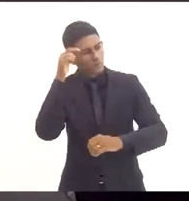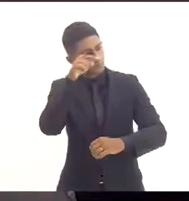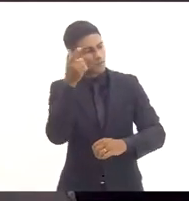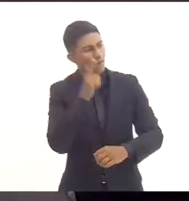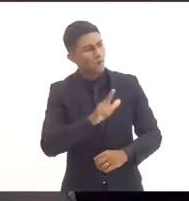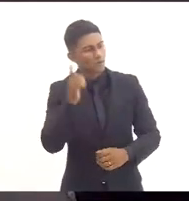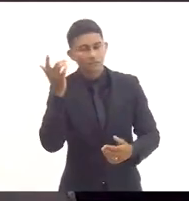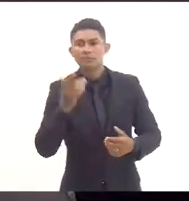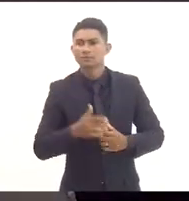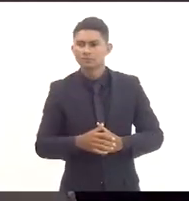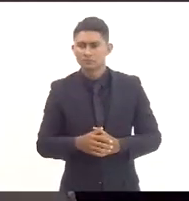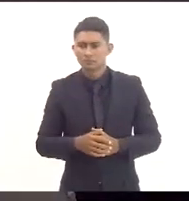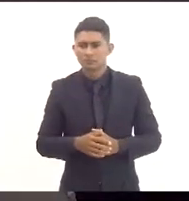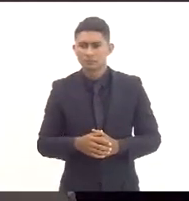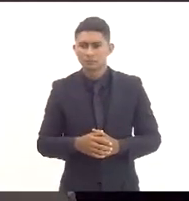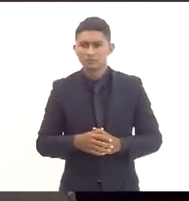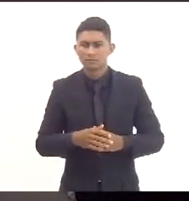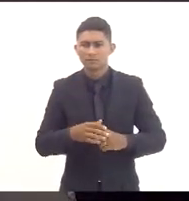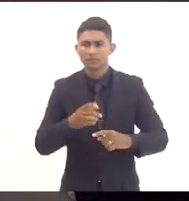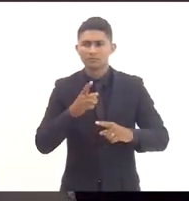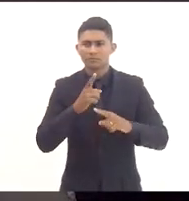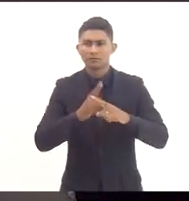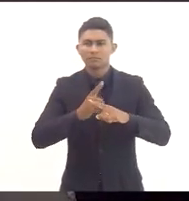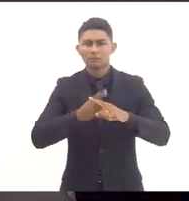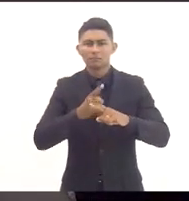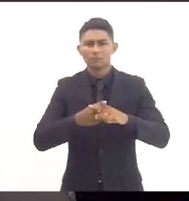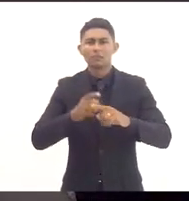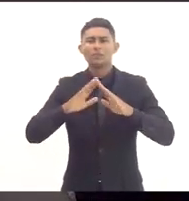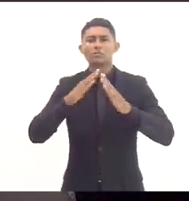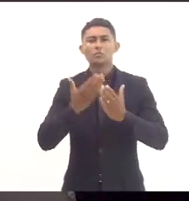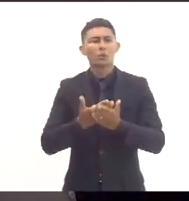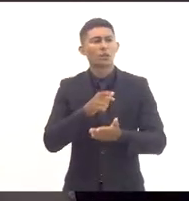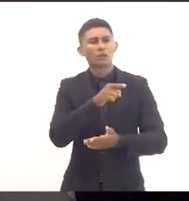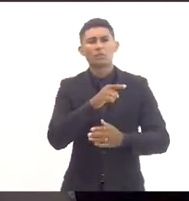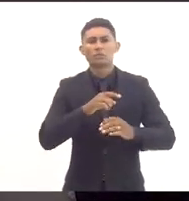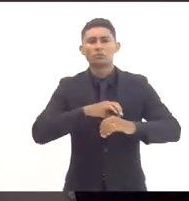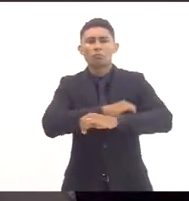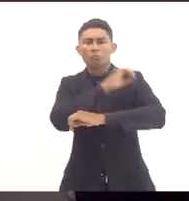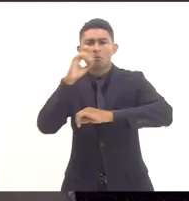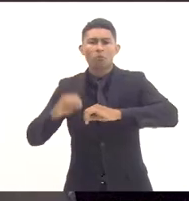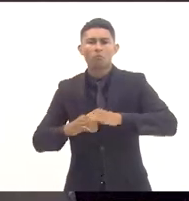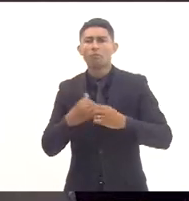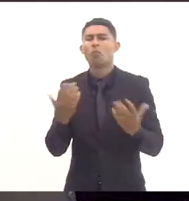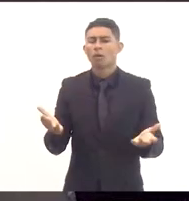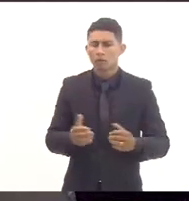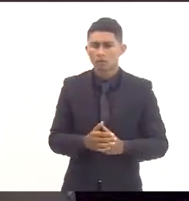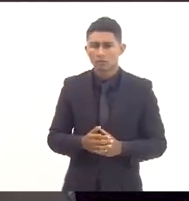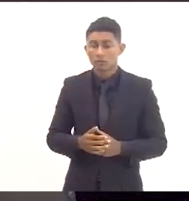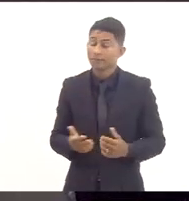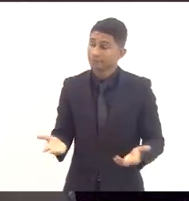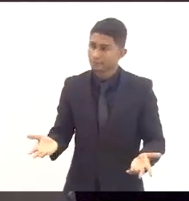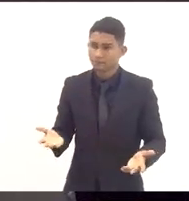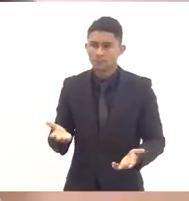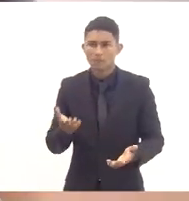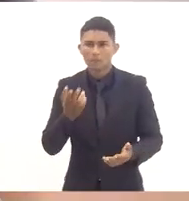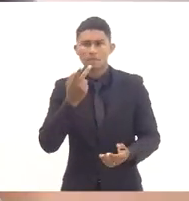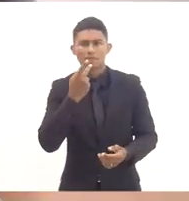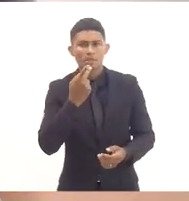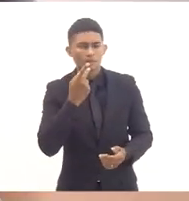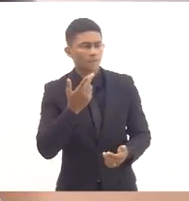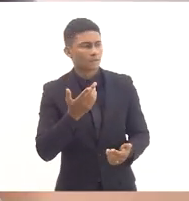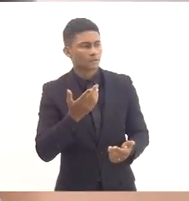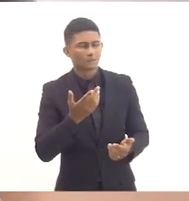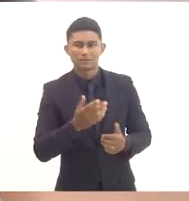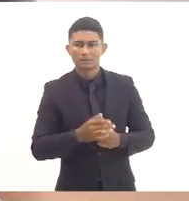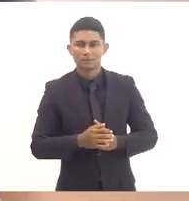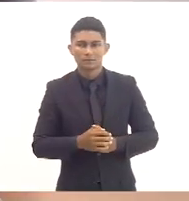vai se mudar para mim e eu não posso eu não posso dizer para você porque que foi